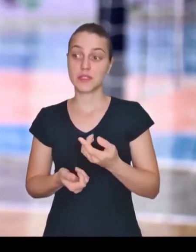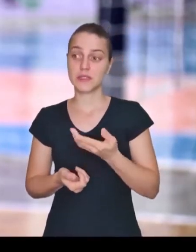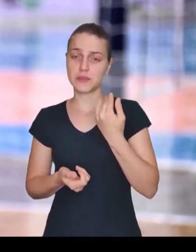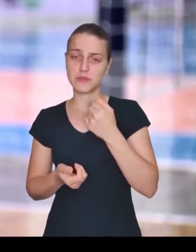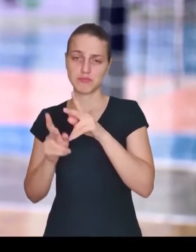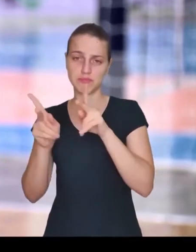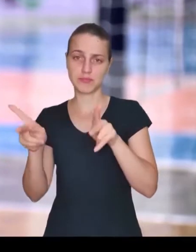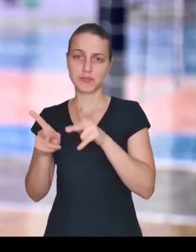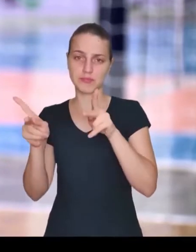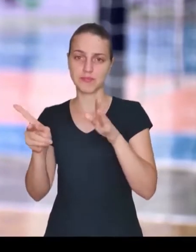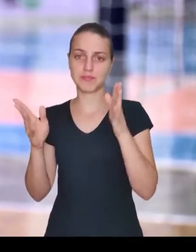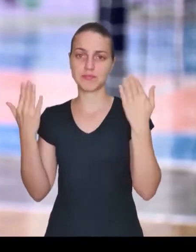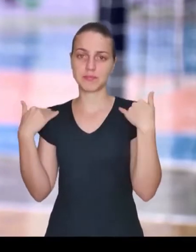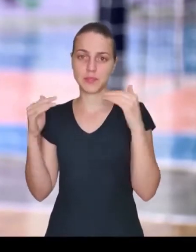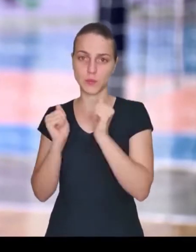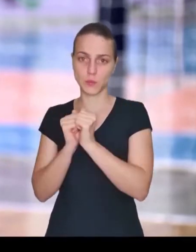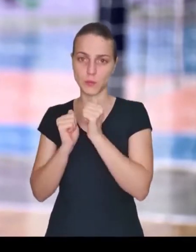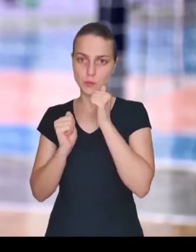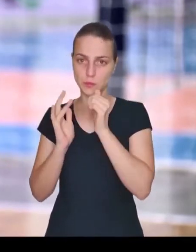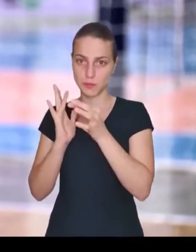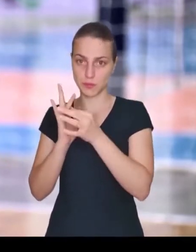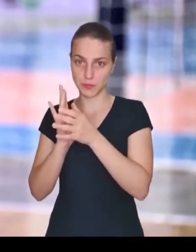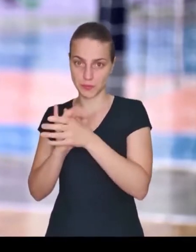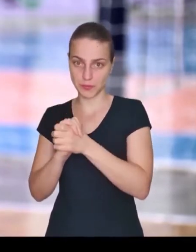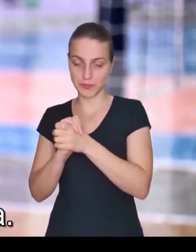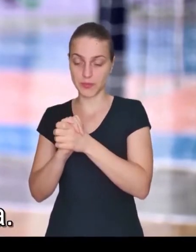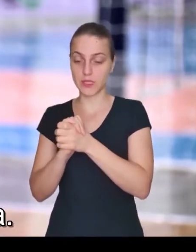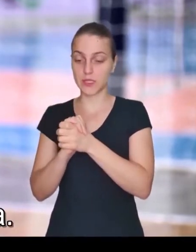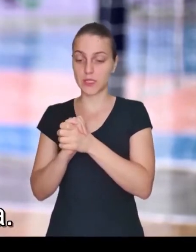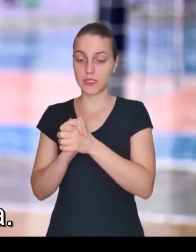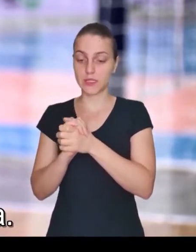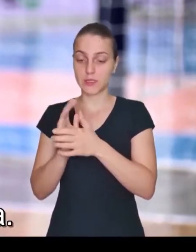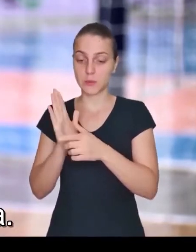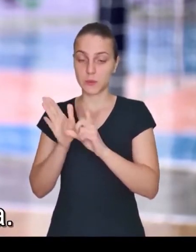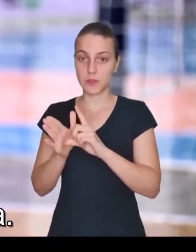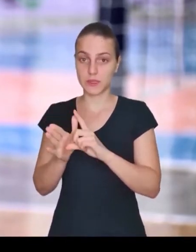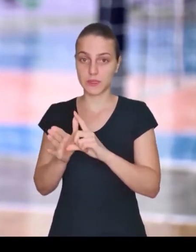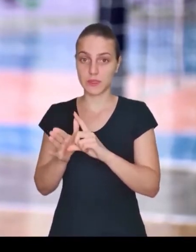ainda, né? E eu fiz uso de uma cadeira motorizada, cadeira de roda